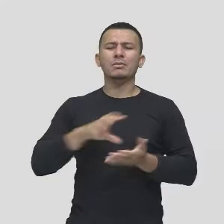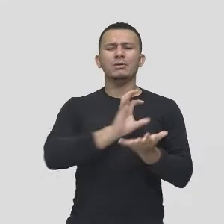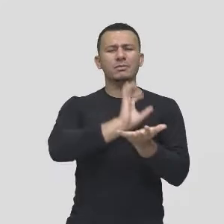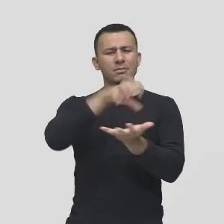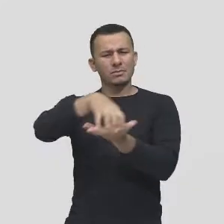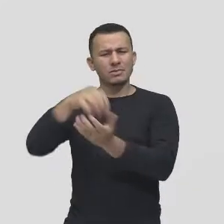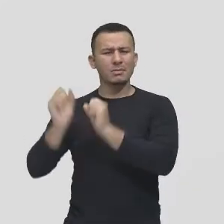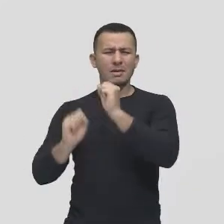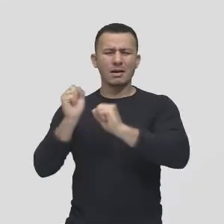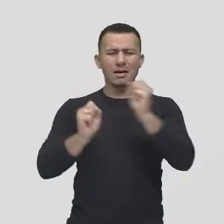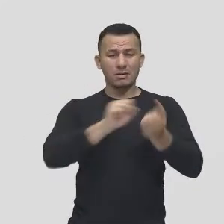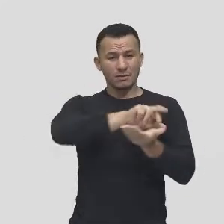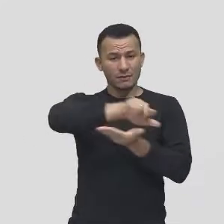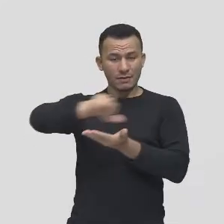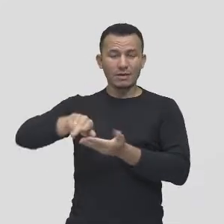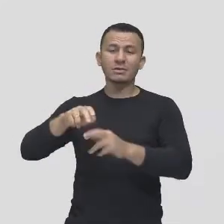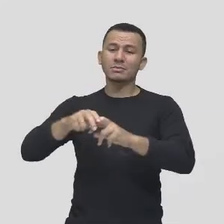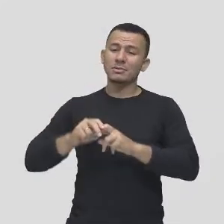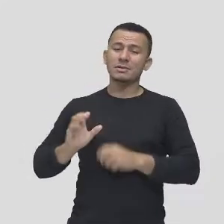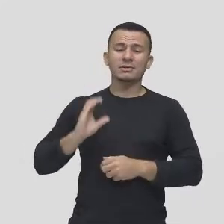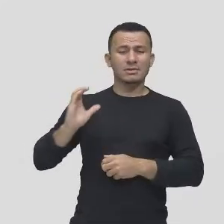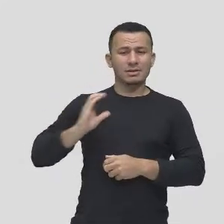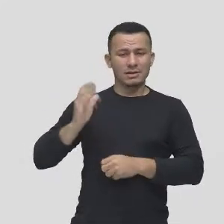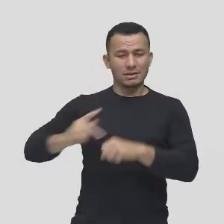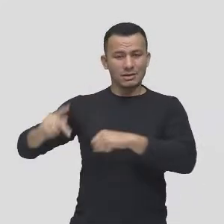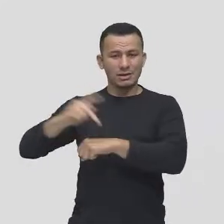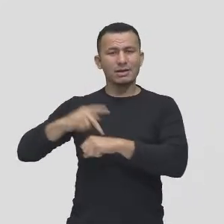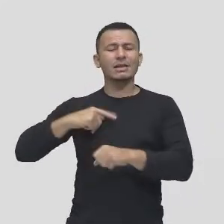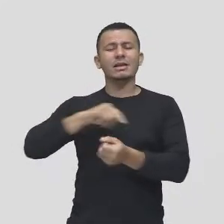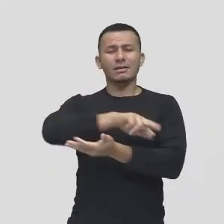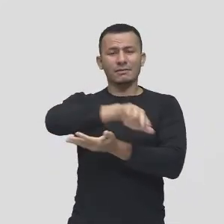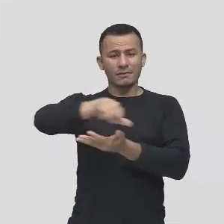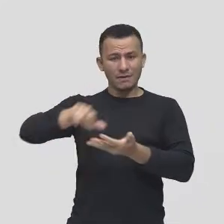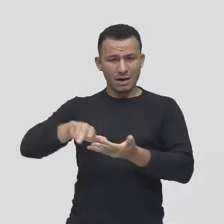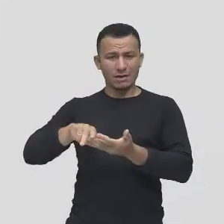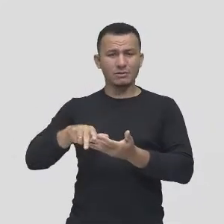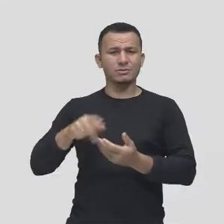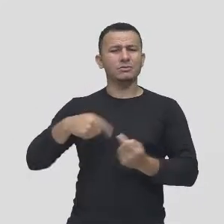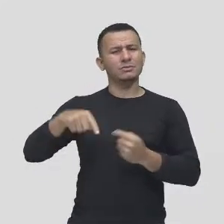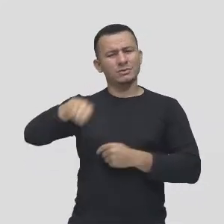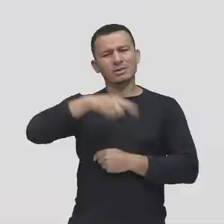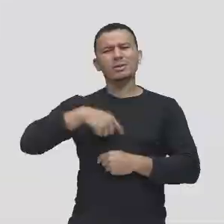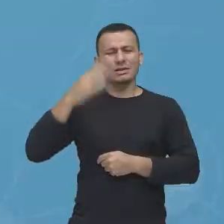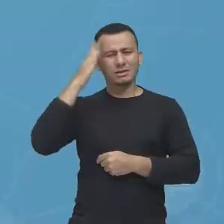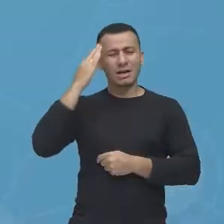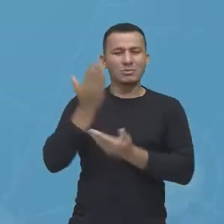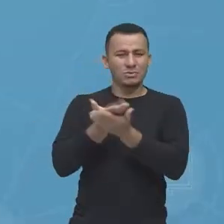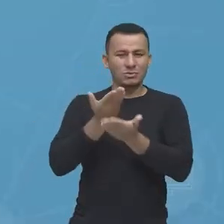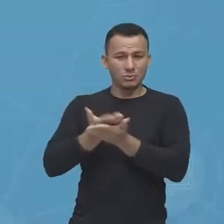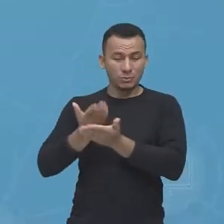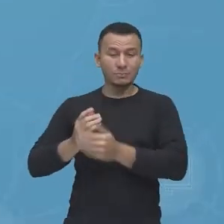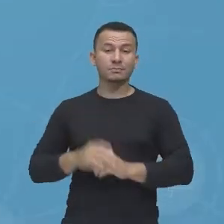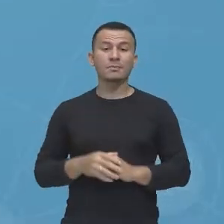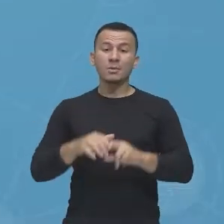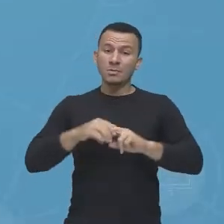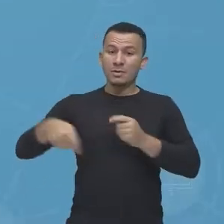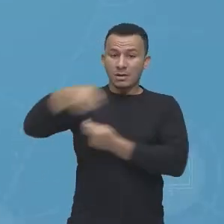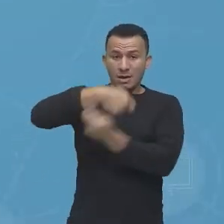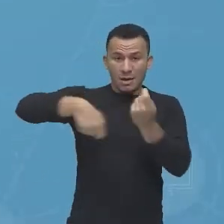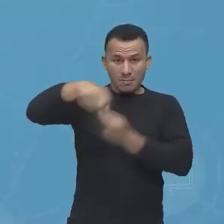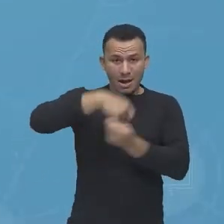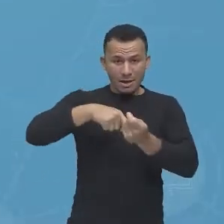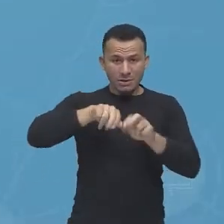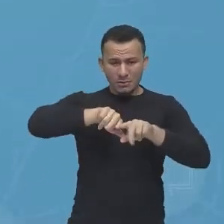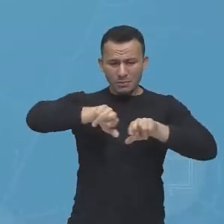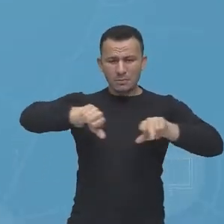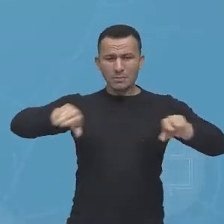indústrias, ok? Então a economia canadense ela é diversificada, como a gente já estudou por aí, né? País com uma economia diversificada é um